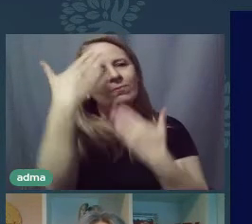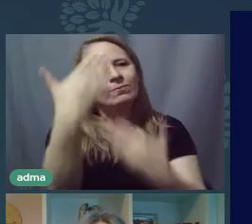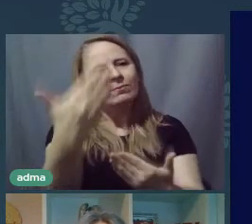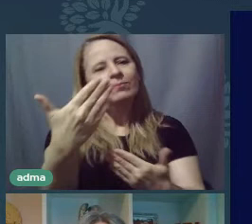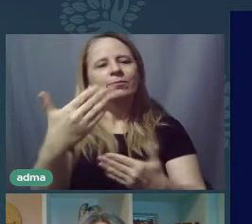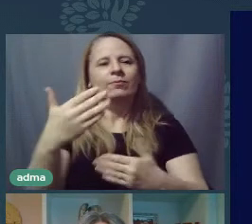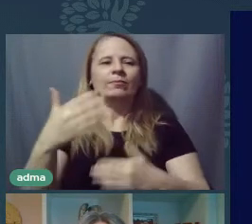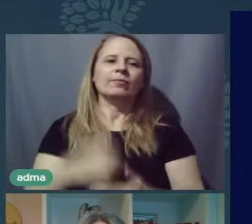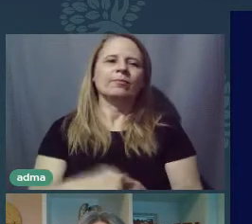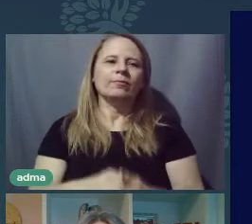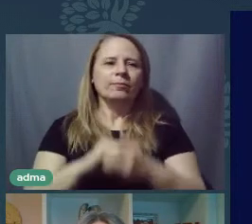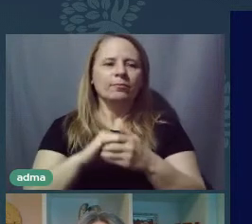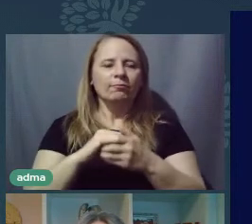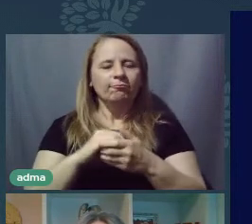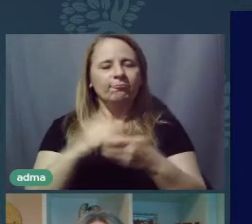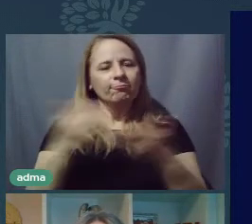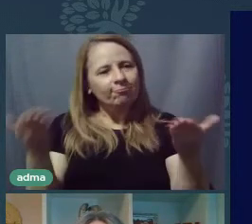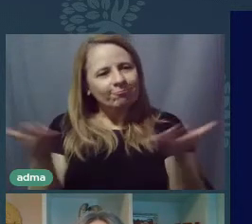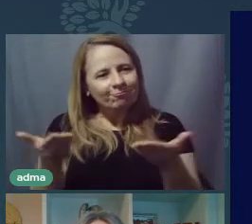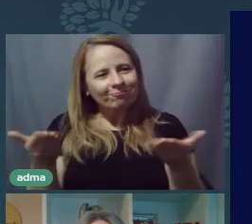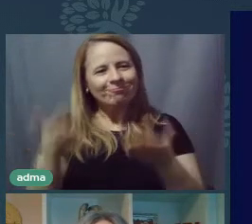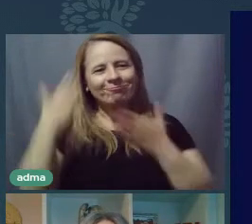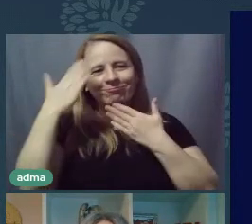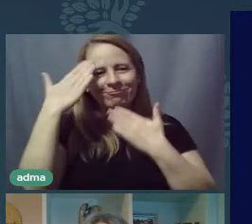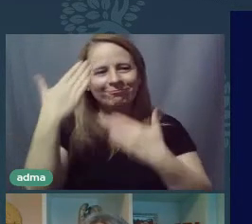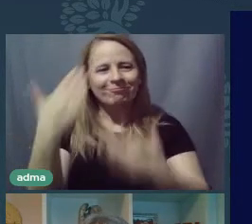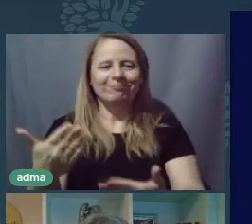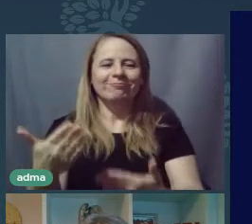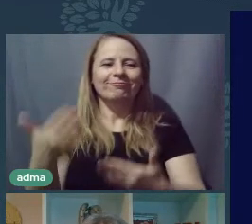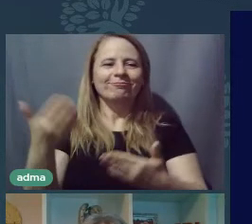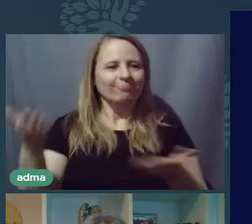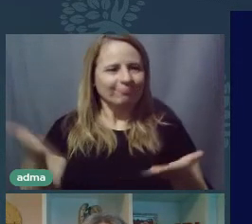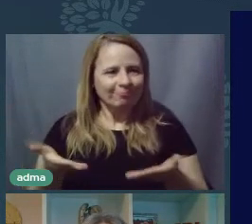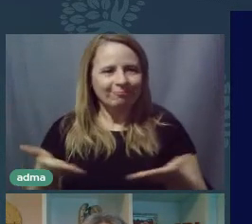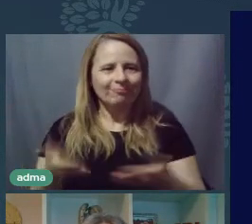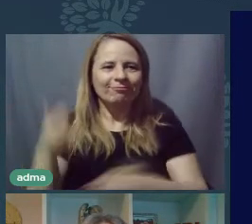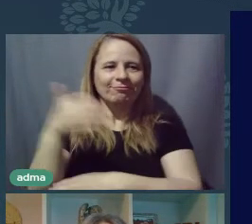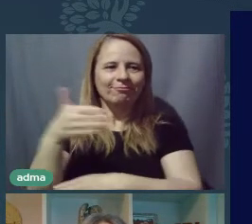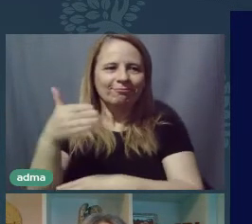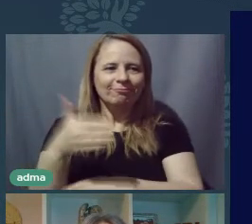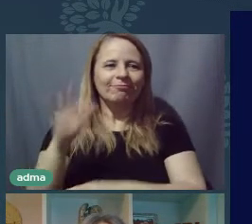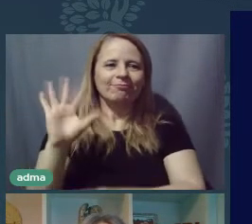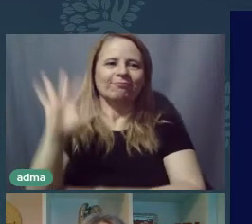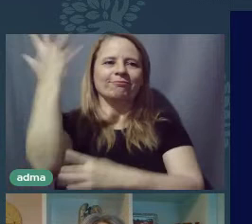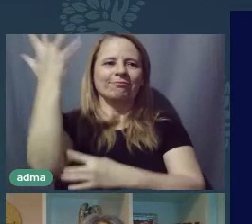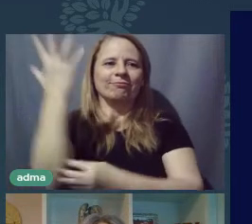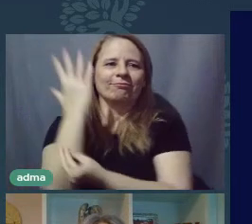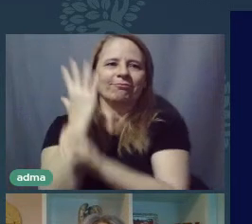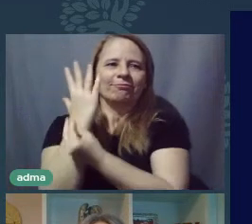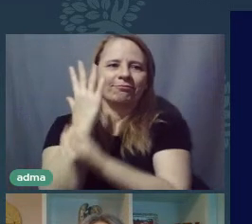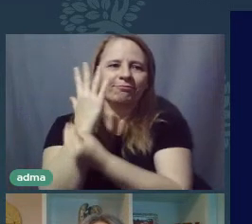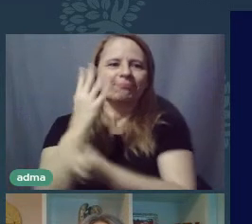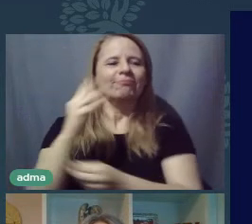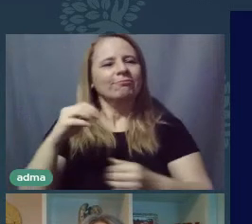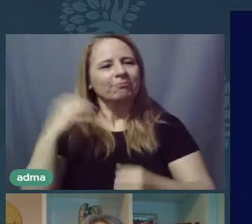queria agradecer a oportunidade, né, de estar participando desse evento tão bonito e importante,